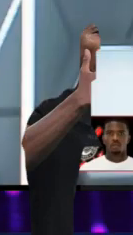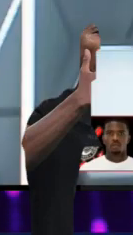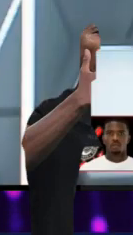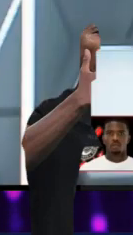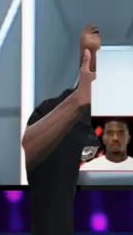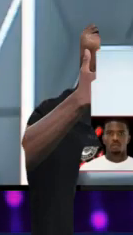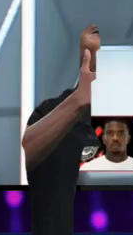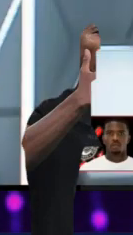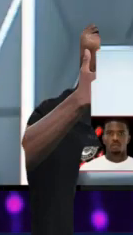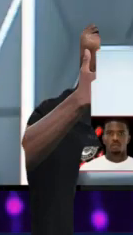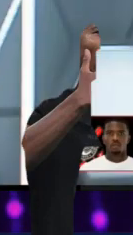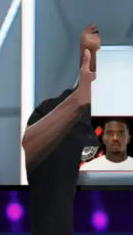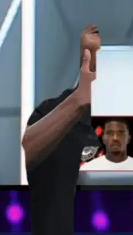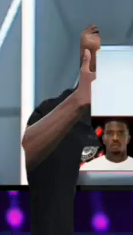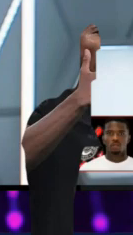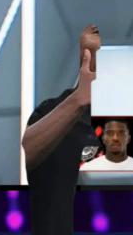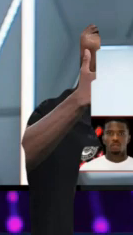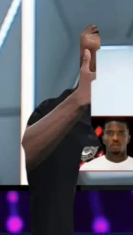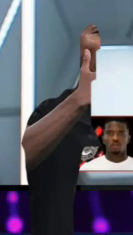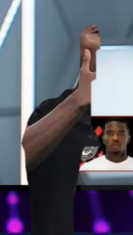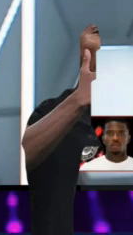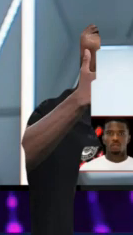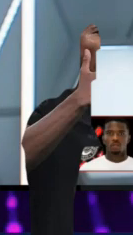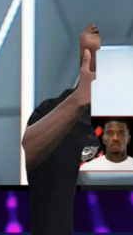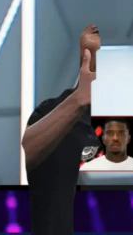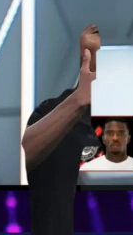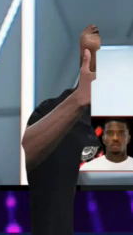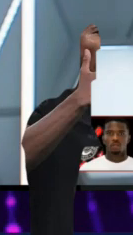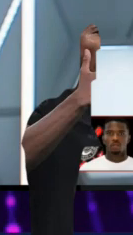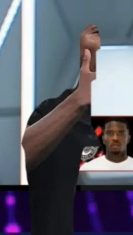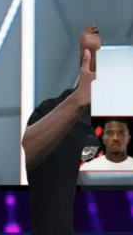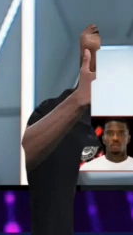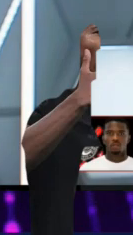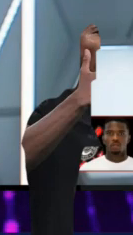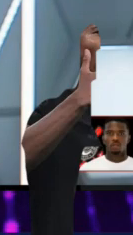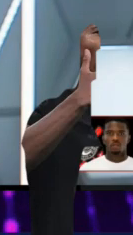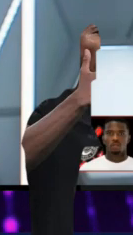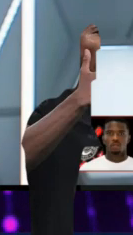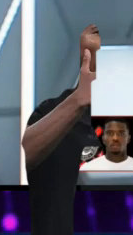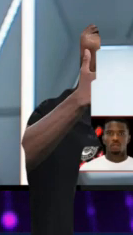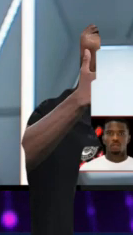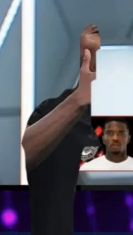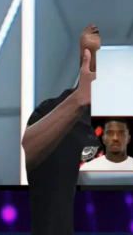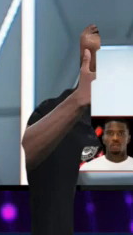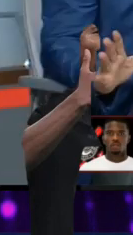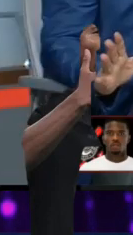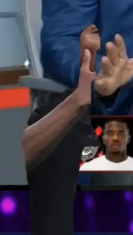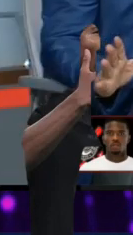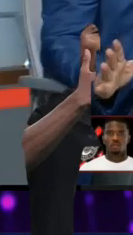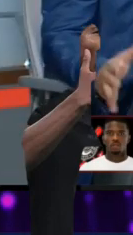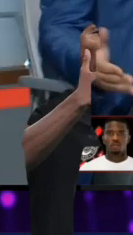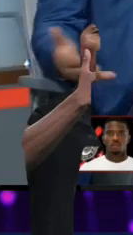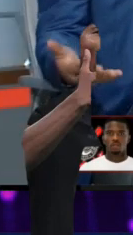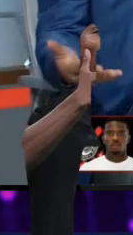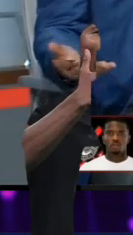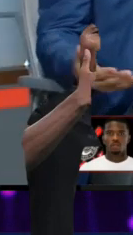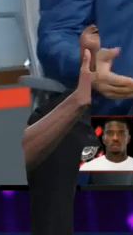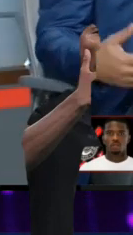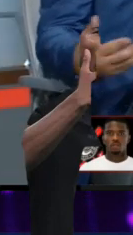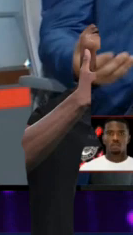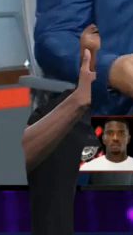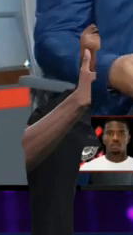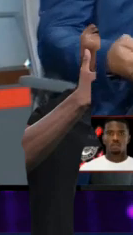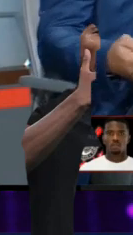ir pro cara que te ofendeu e que te falou, ó, é você, não gostei disso. Ele tem o direito. Porque o cara também vem e